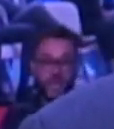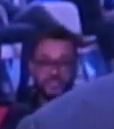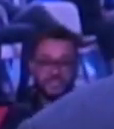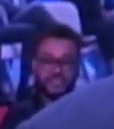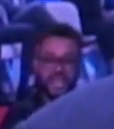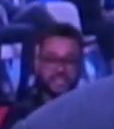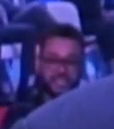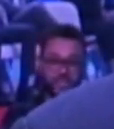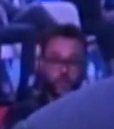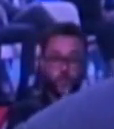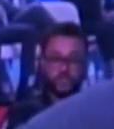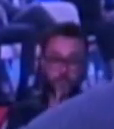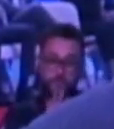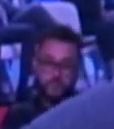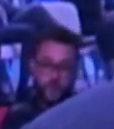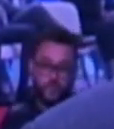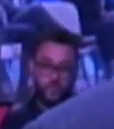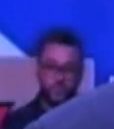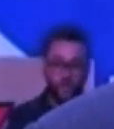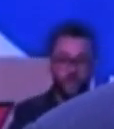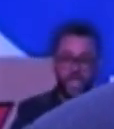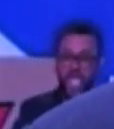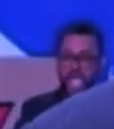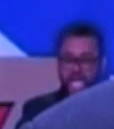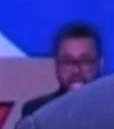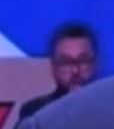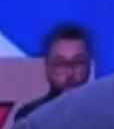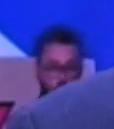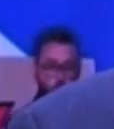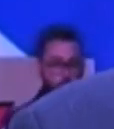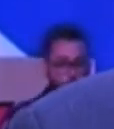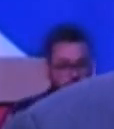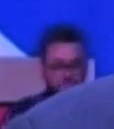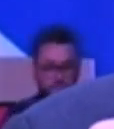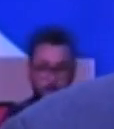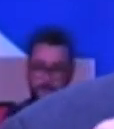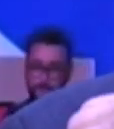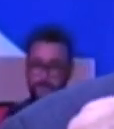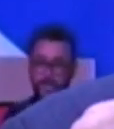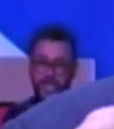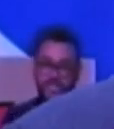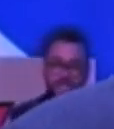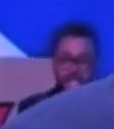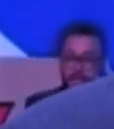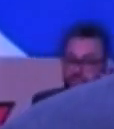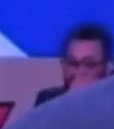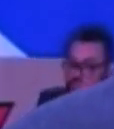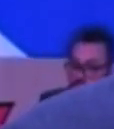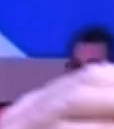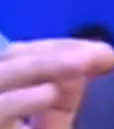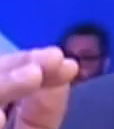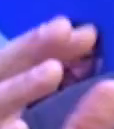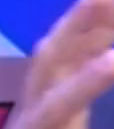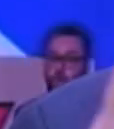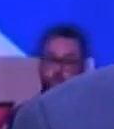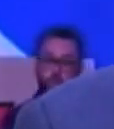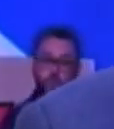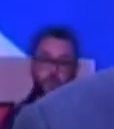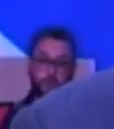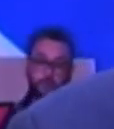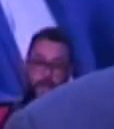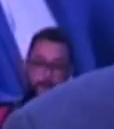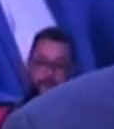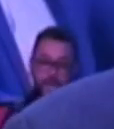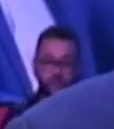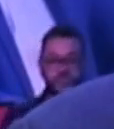é só máquina, né? E também não é só ter tudo arcaico, né? Tem que ter o balanço entre os dois ali, né? A tecnologia, o avanço, mas